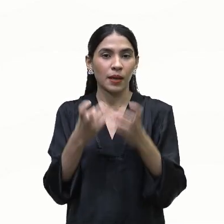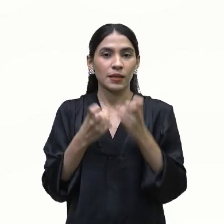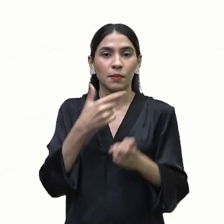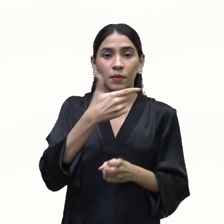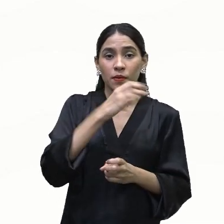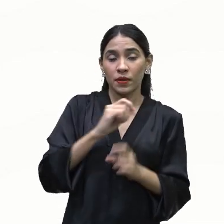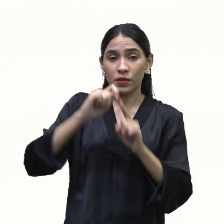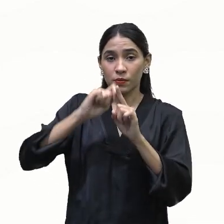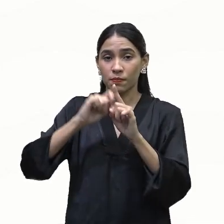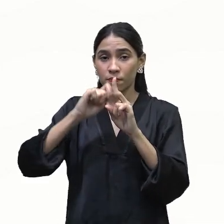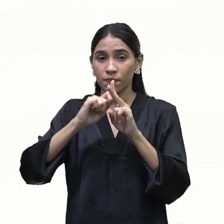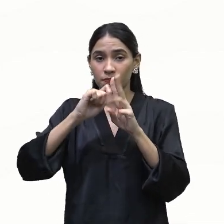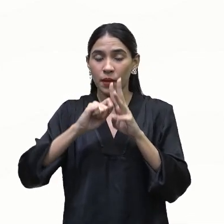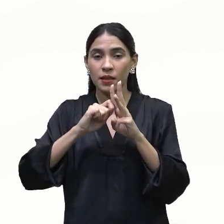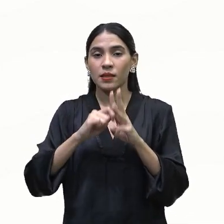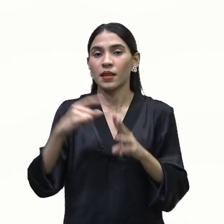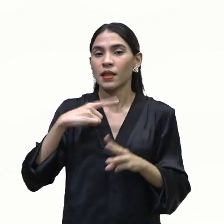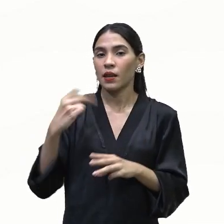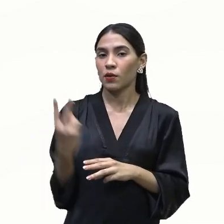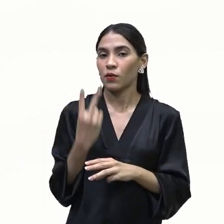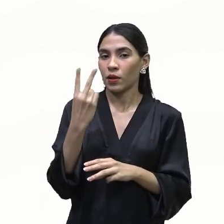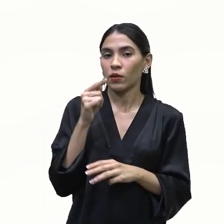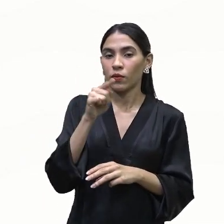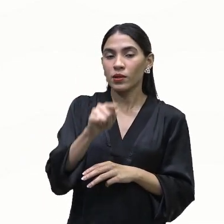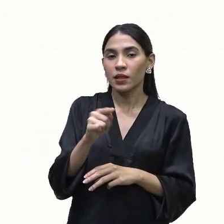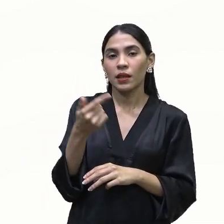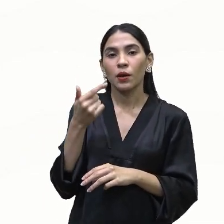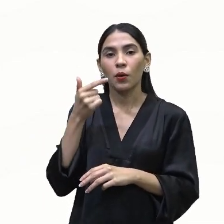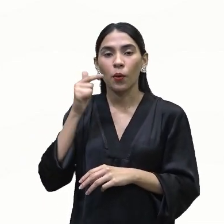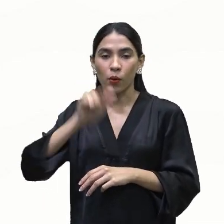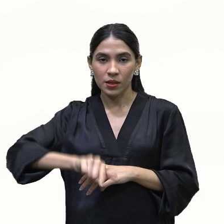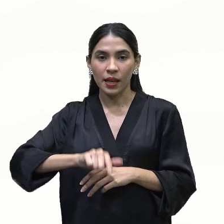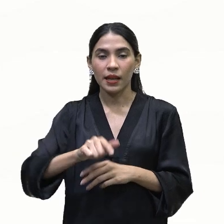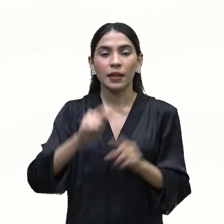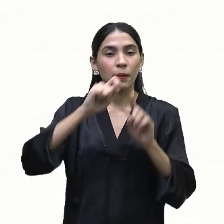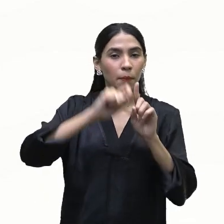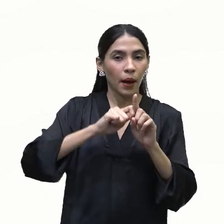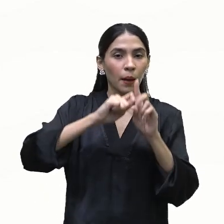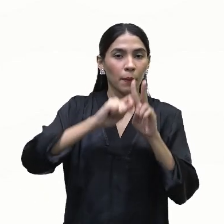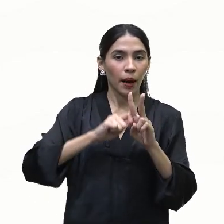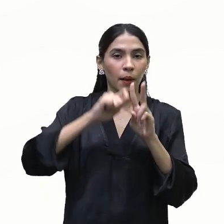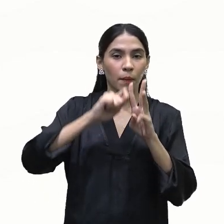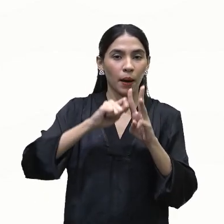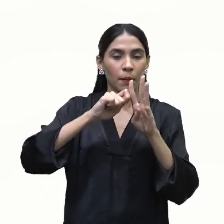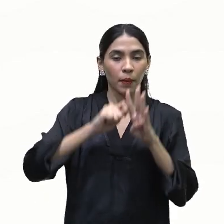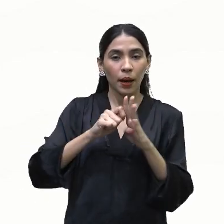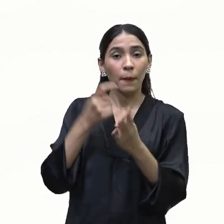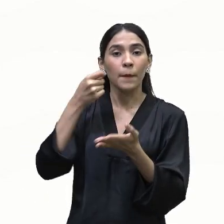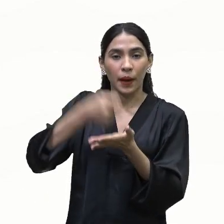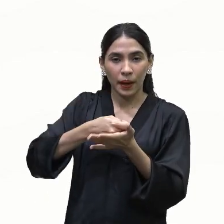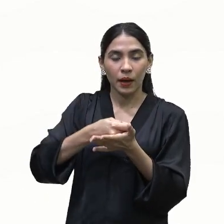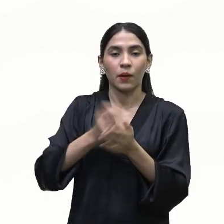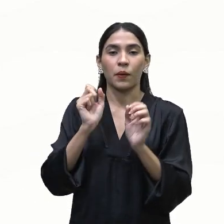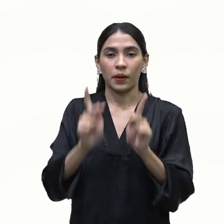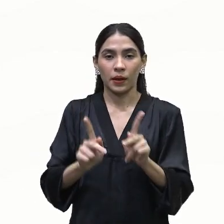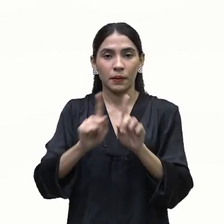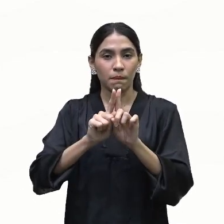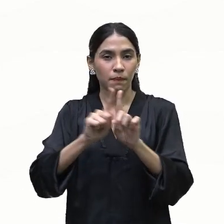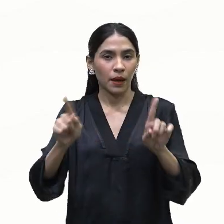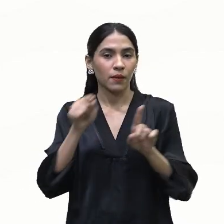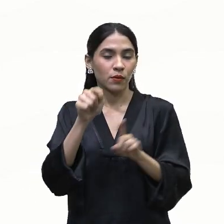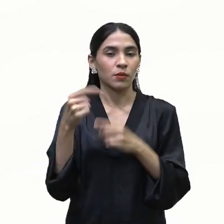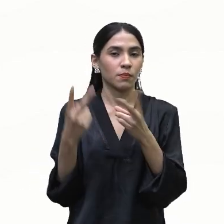20 meses você tem um valor que você consegue pagar mensalmente sem passar tanta necessidade, mas você